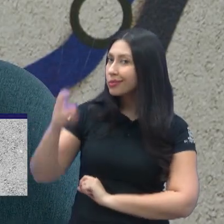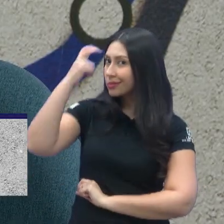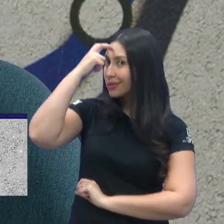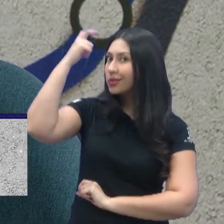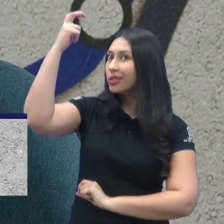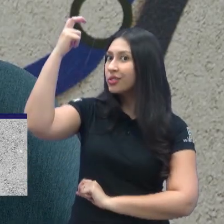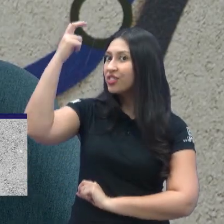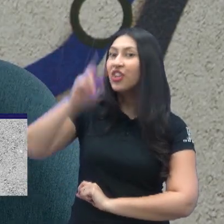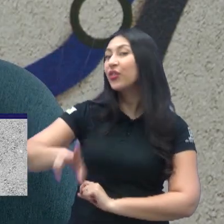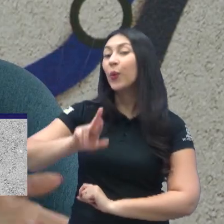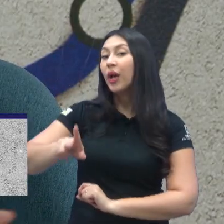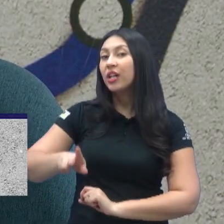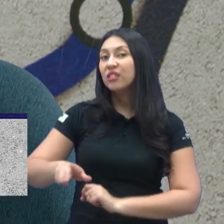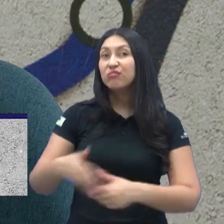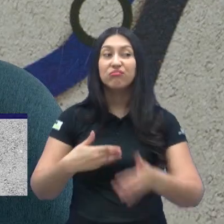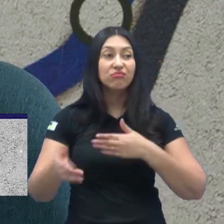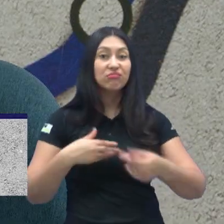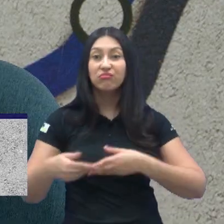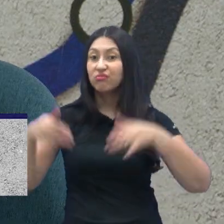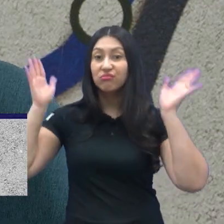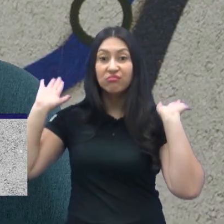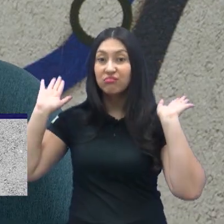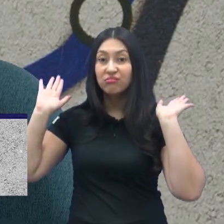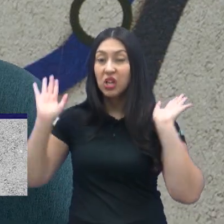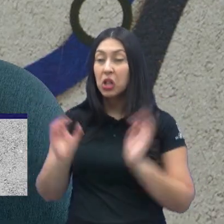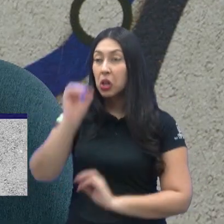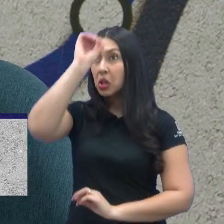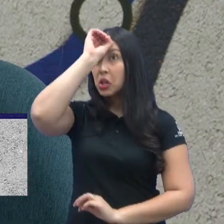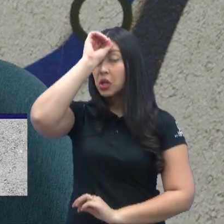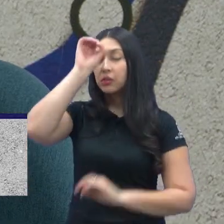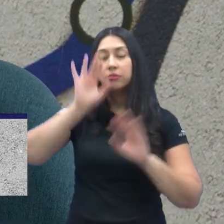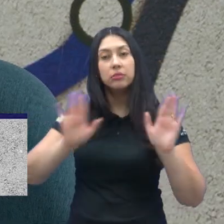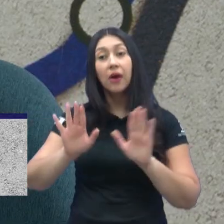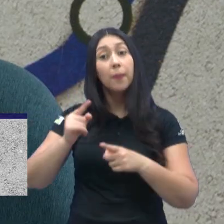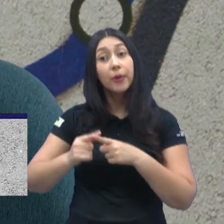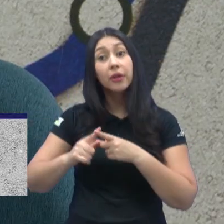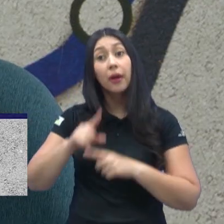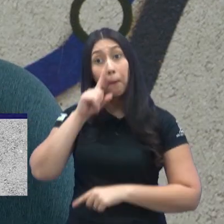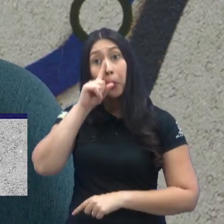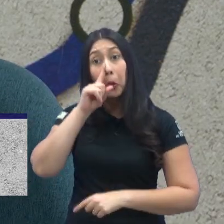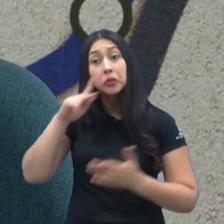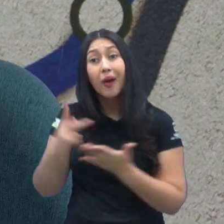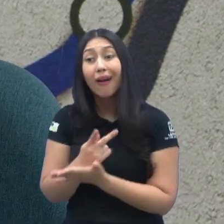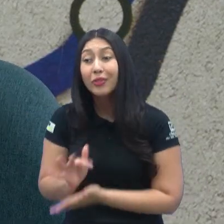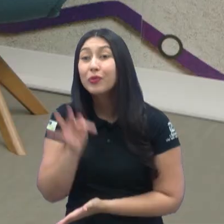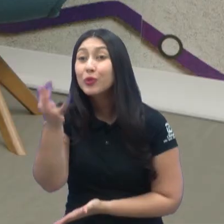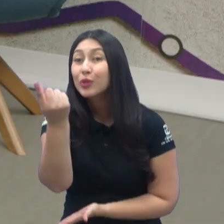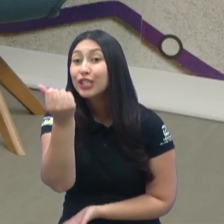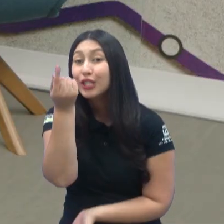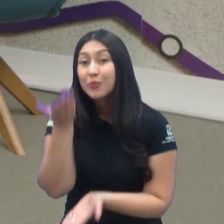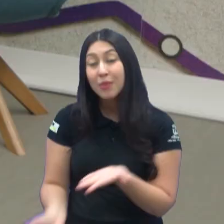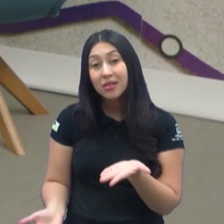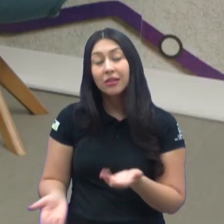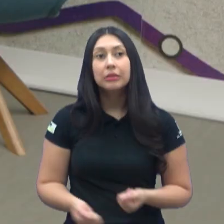não de forma, né, sem conhecimento, porque a gente pode errar e perder muito dinheiro lá na frente. Então, realmente, a